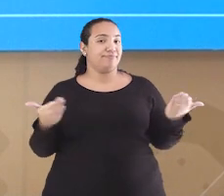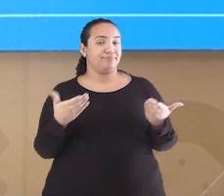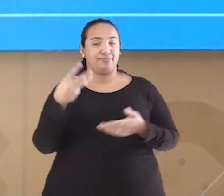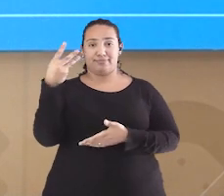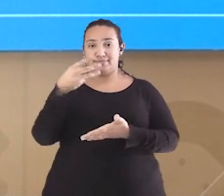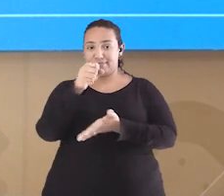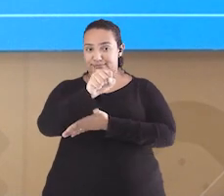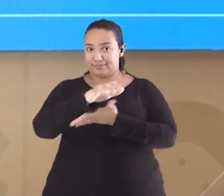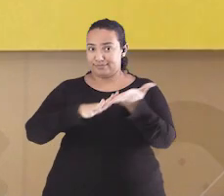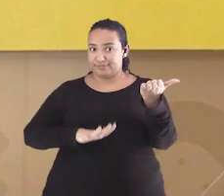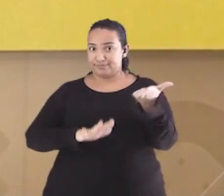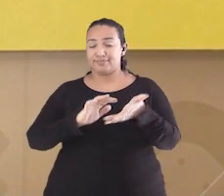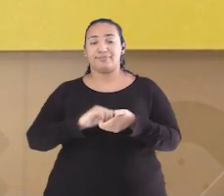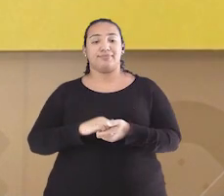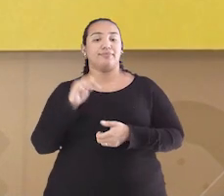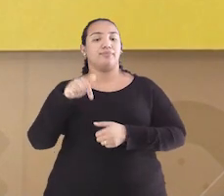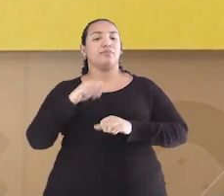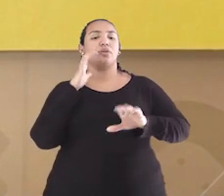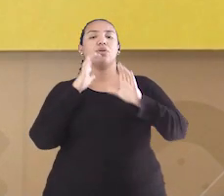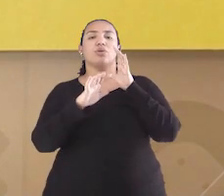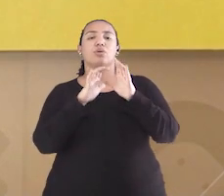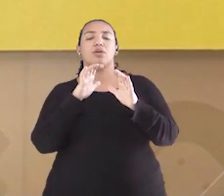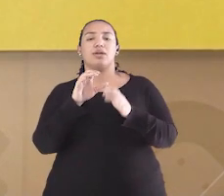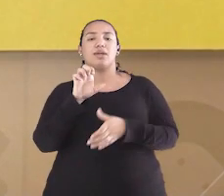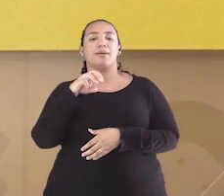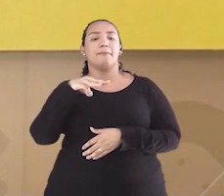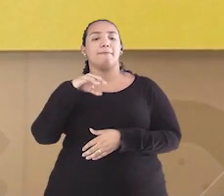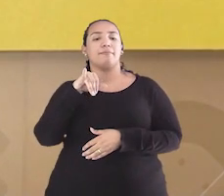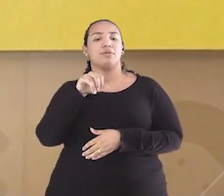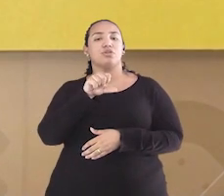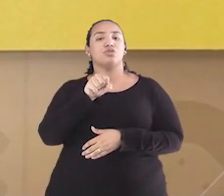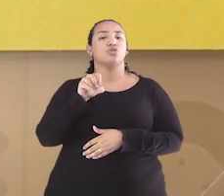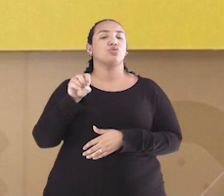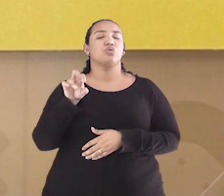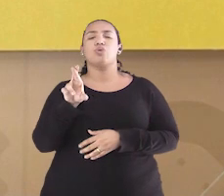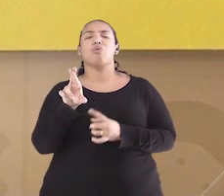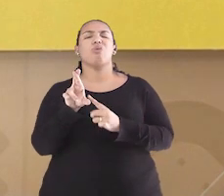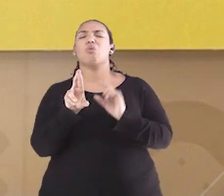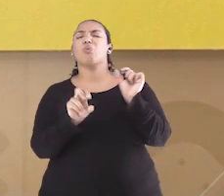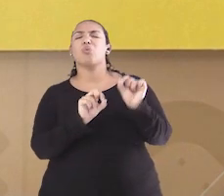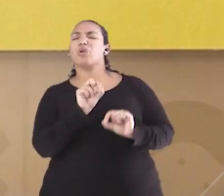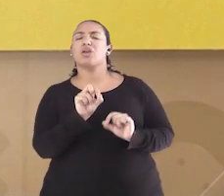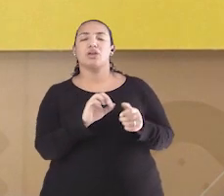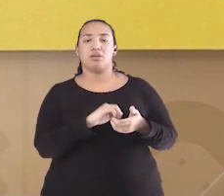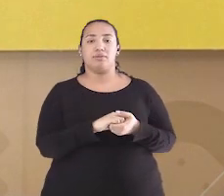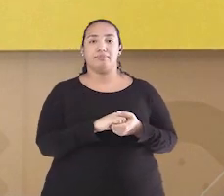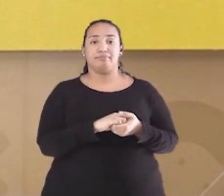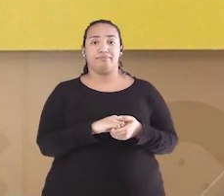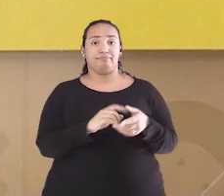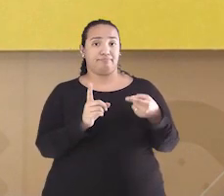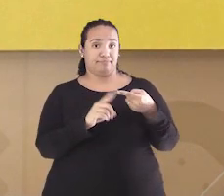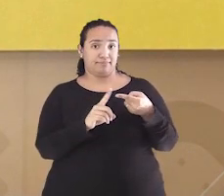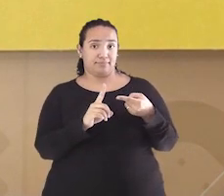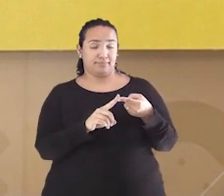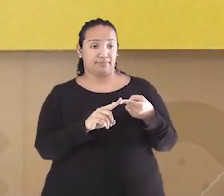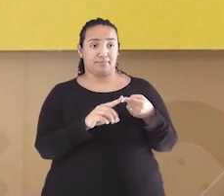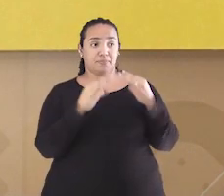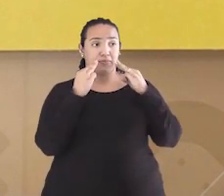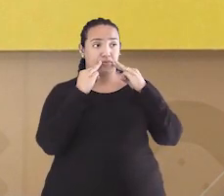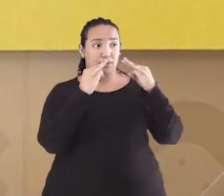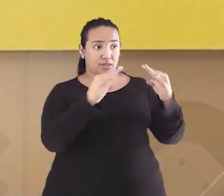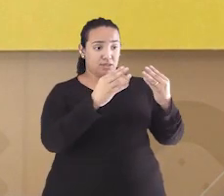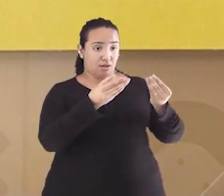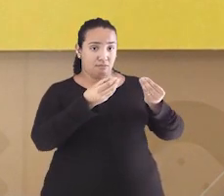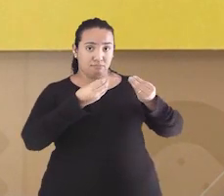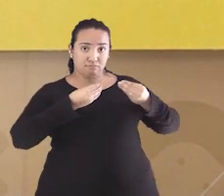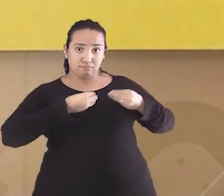Agora, questão número 3. Na comunicação, o emissor é a pessoa que, letra A,